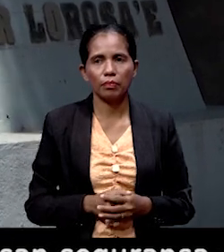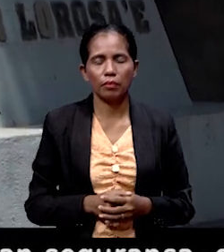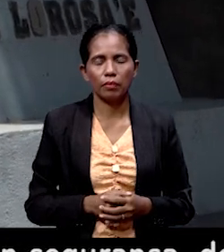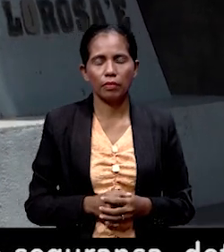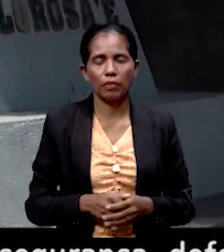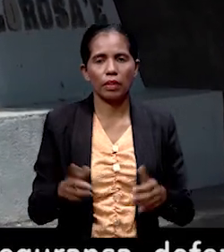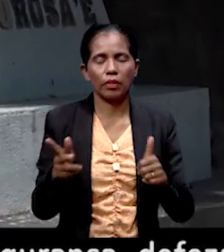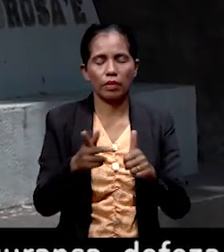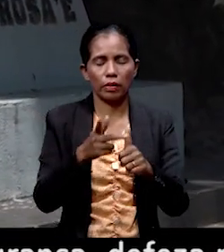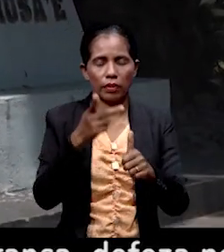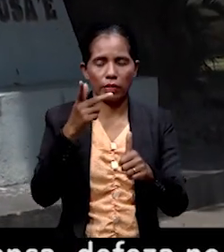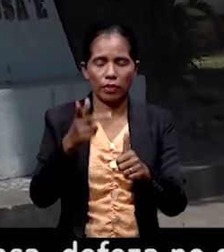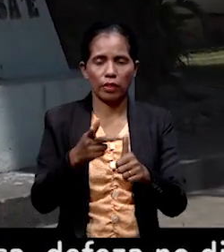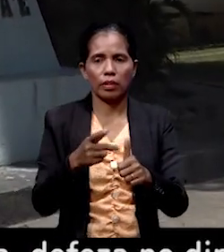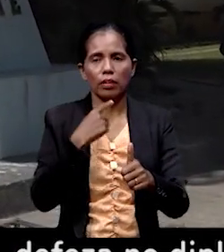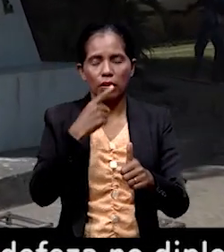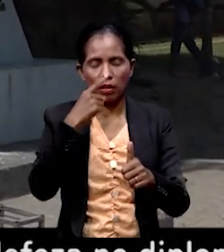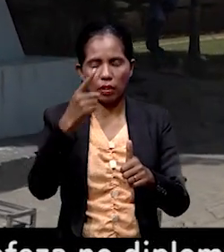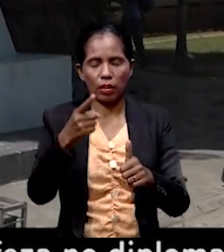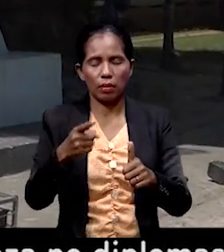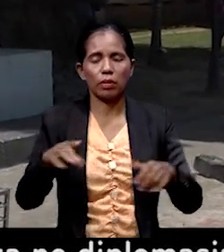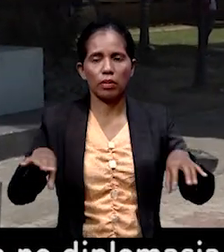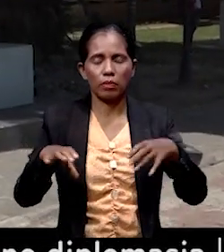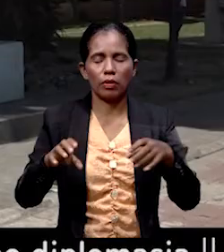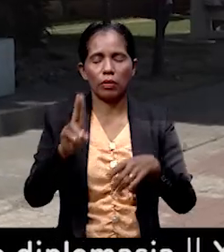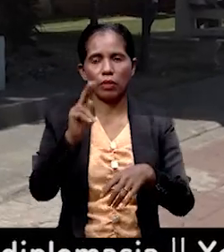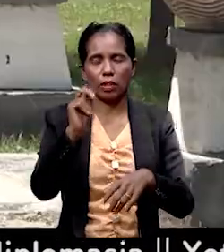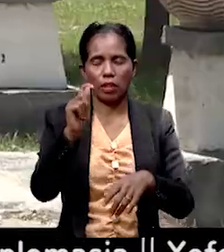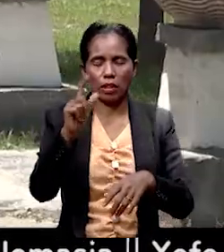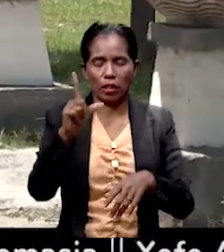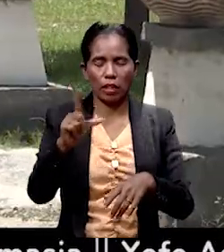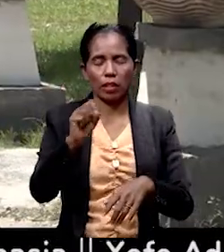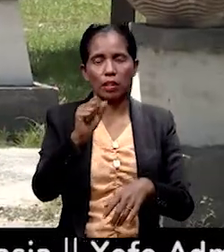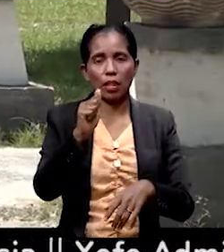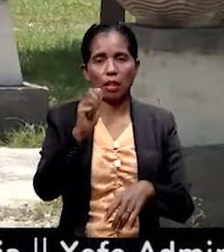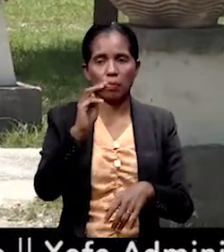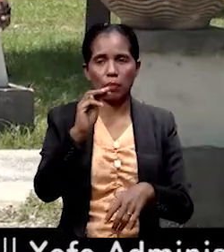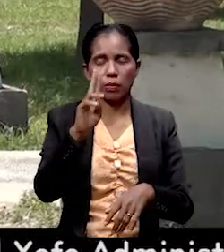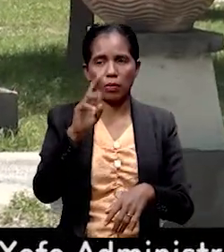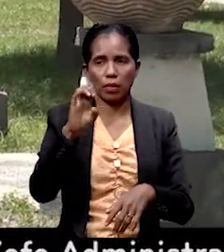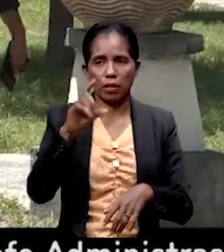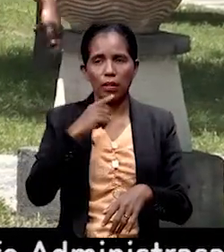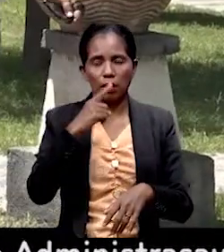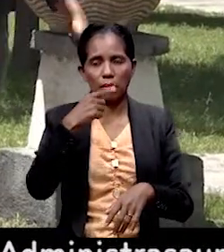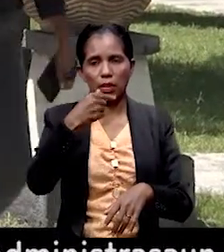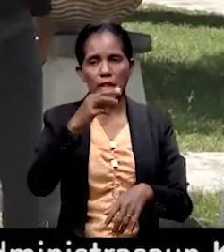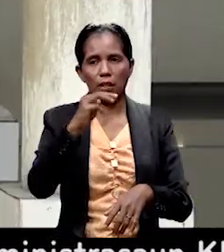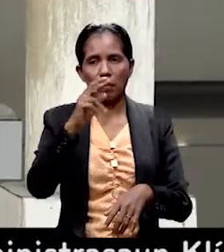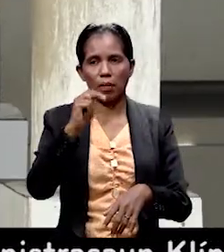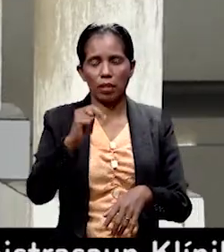Vice-reitor ba assunto acadêmico no garantia qualidade UNITL Samuel Venance Freitas atole hirakne ba ZMN semana